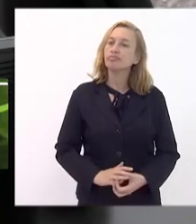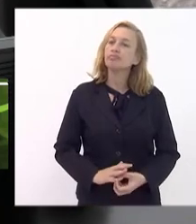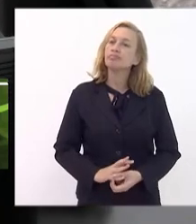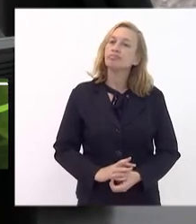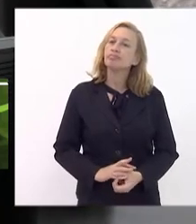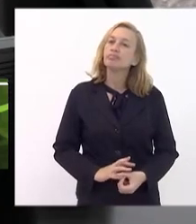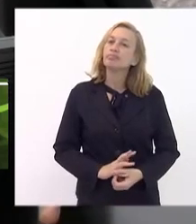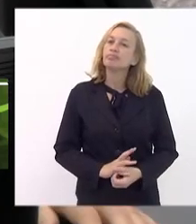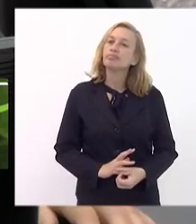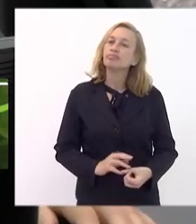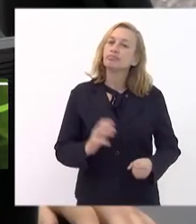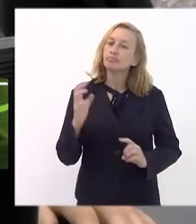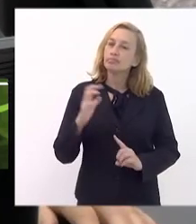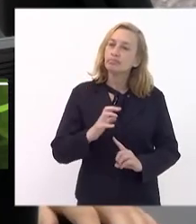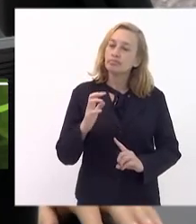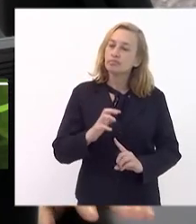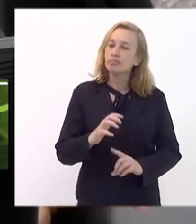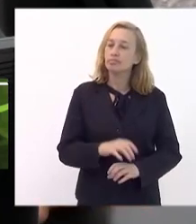ter influência